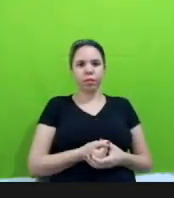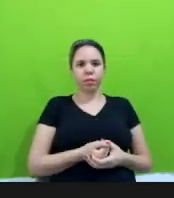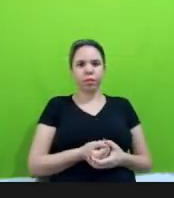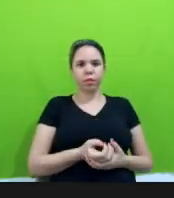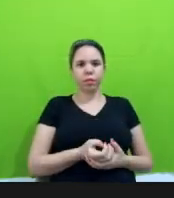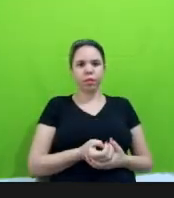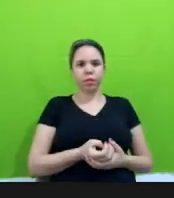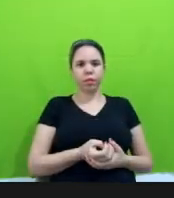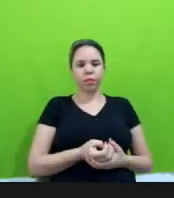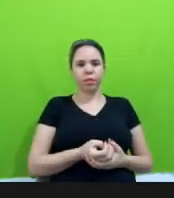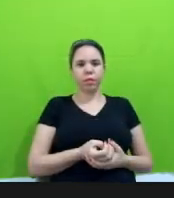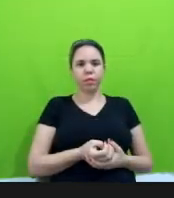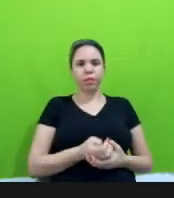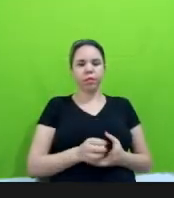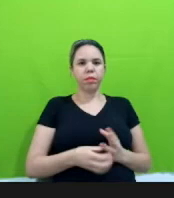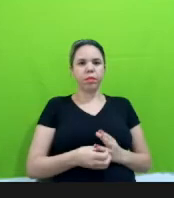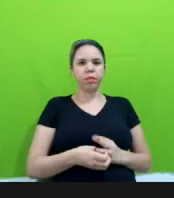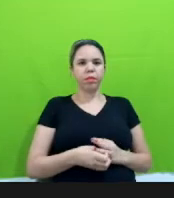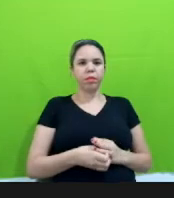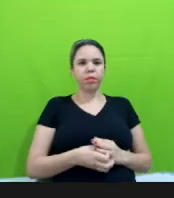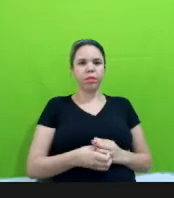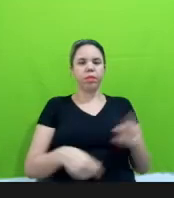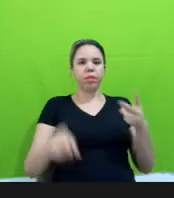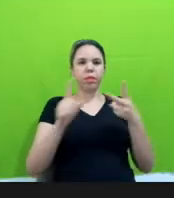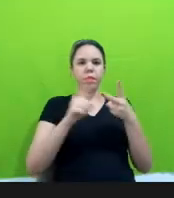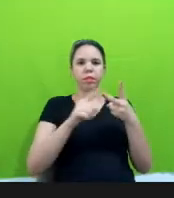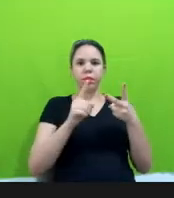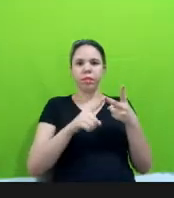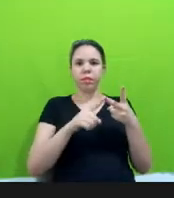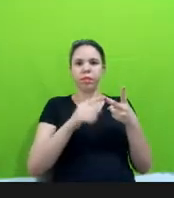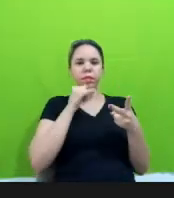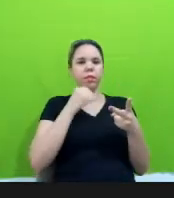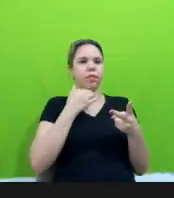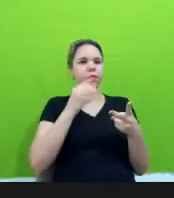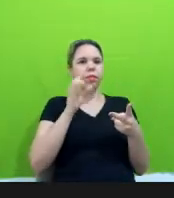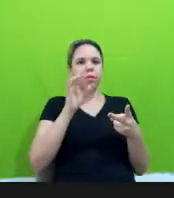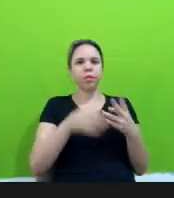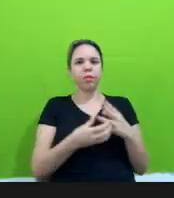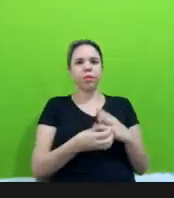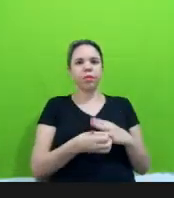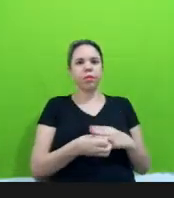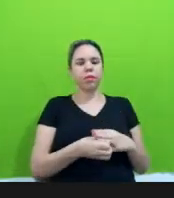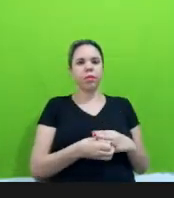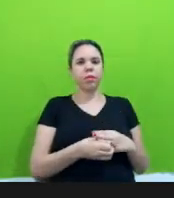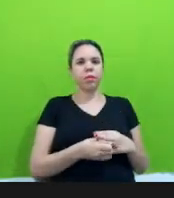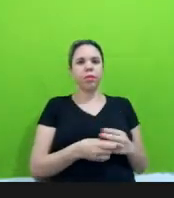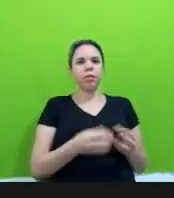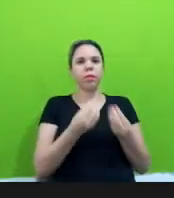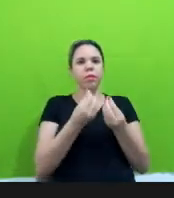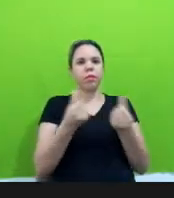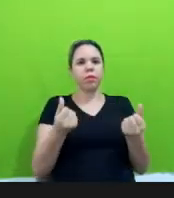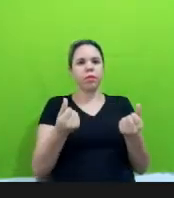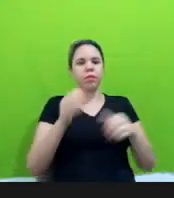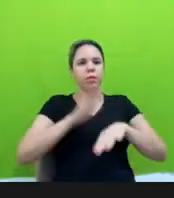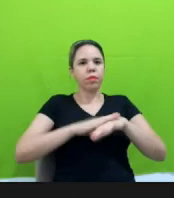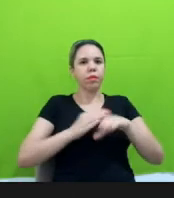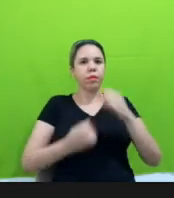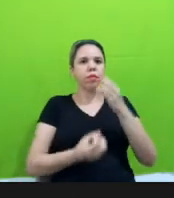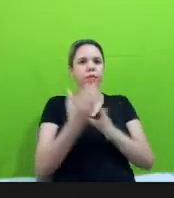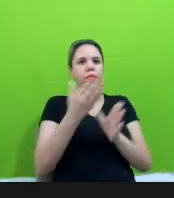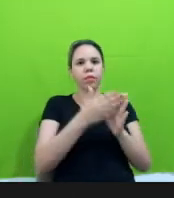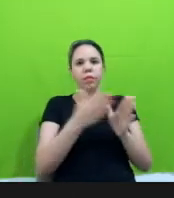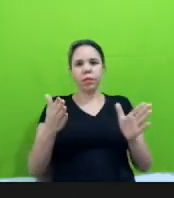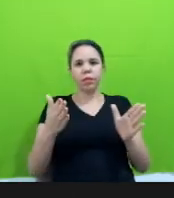né? O segundo ponto é que não basta o dado ser sensível para que automaticamente a